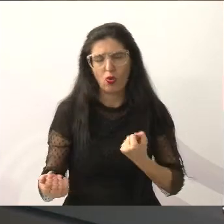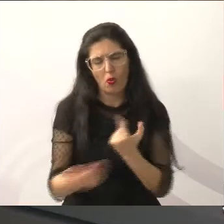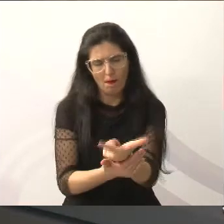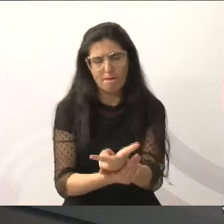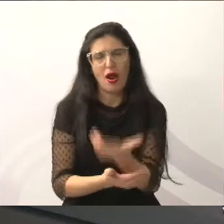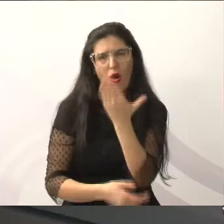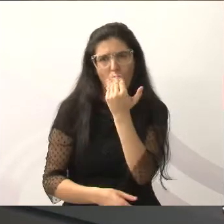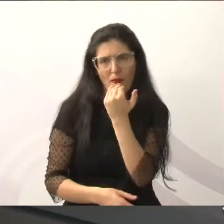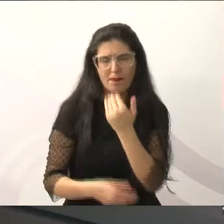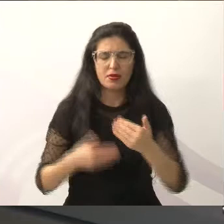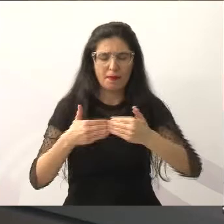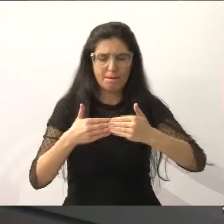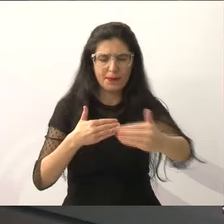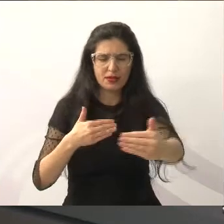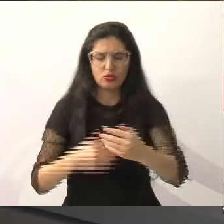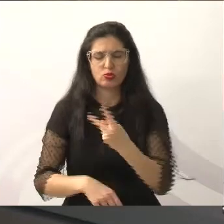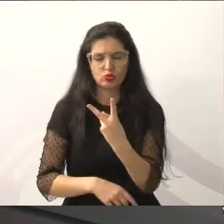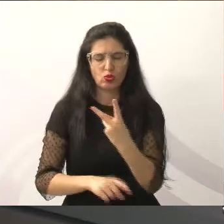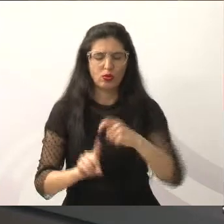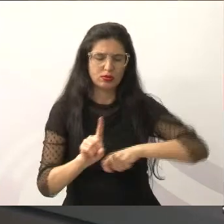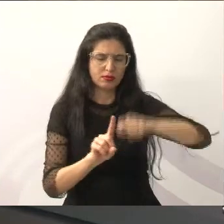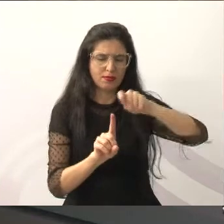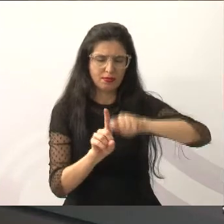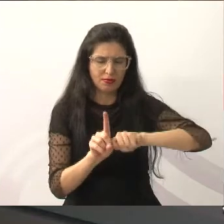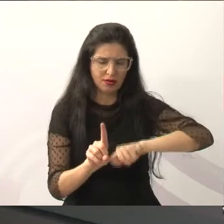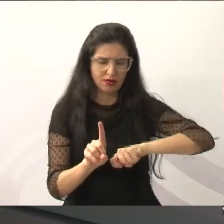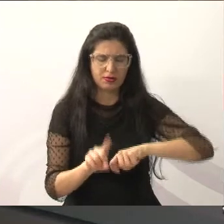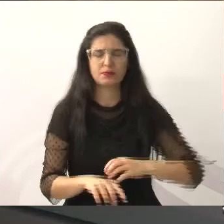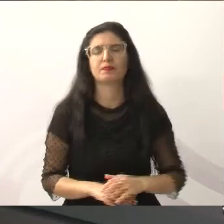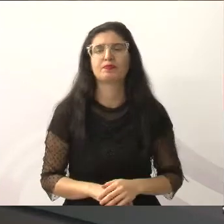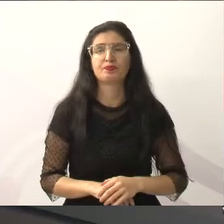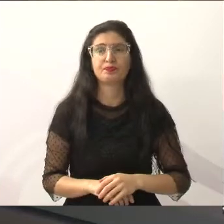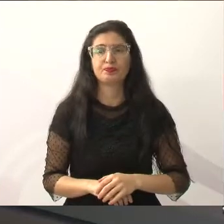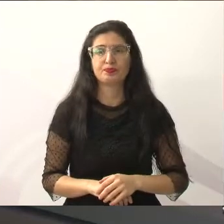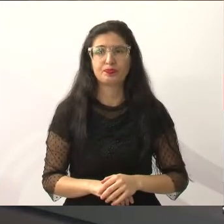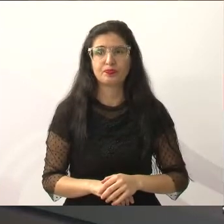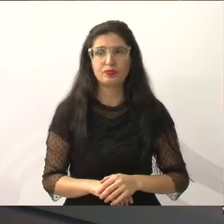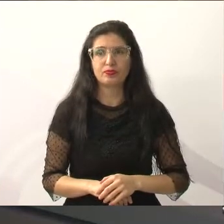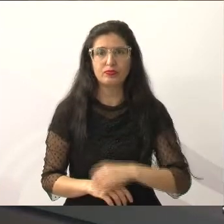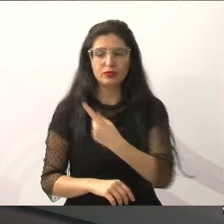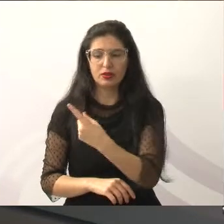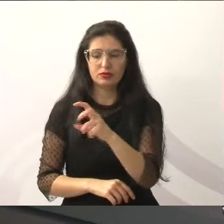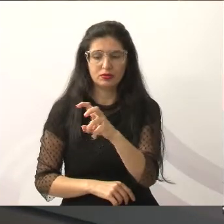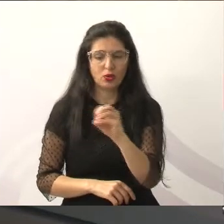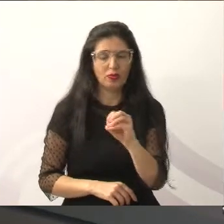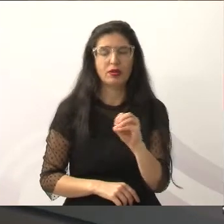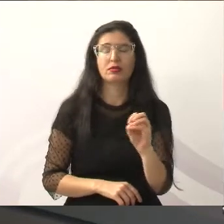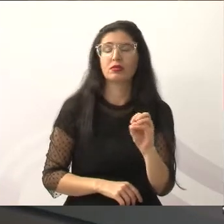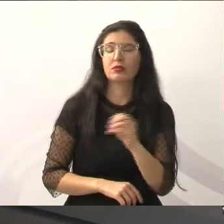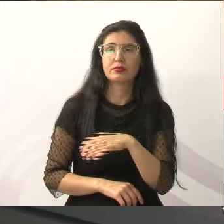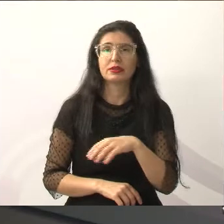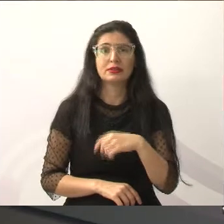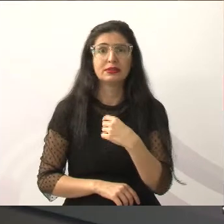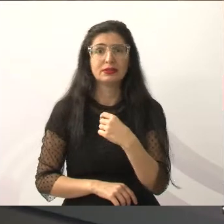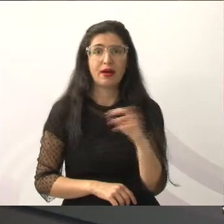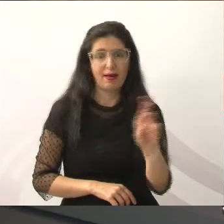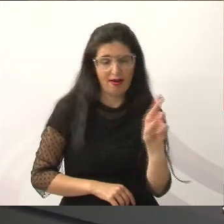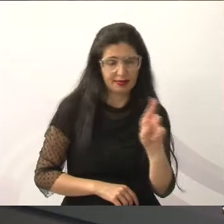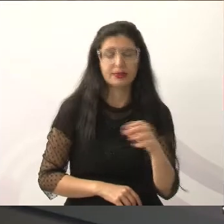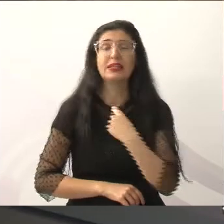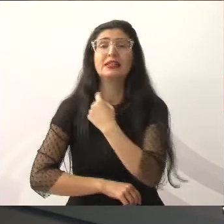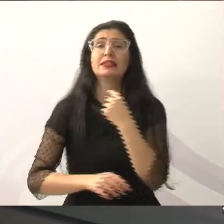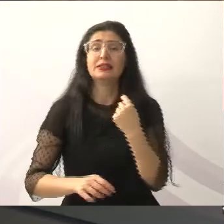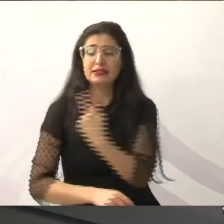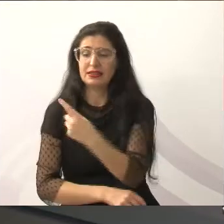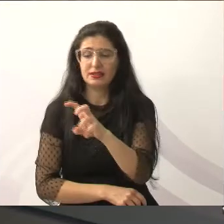exemplo. Uma contribuição de 2 parcelas de R$ 154.